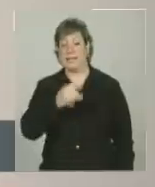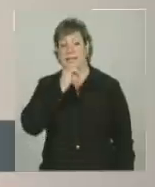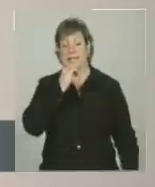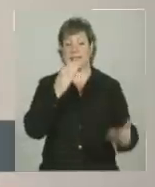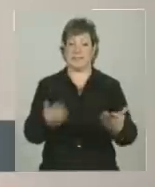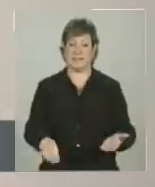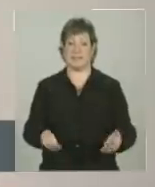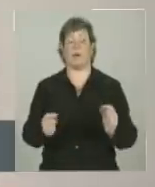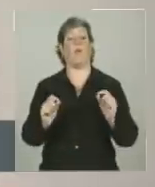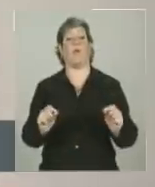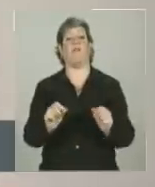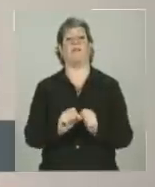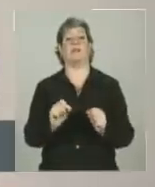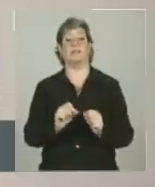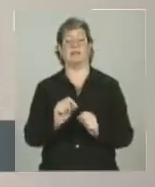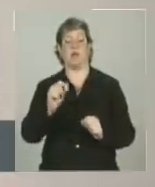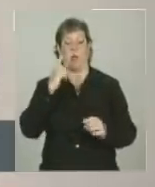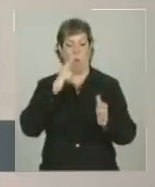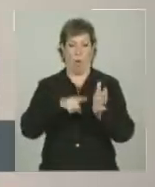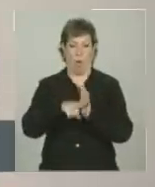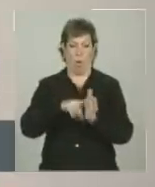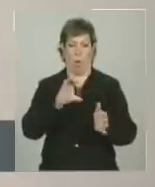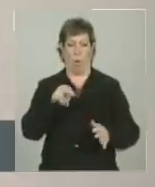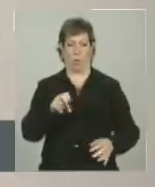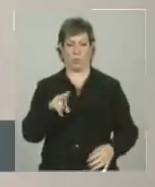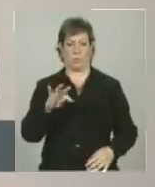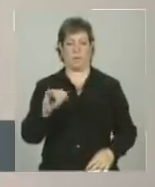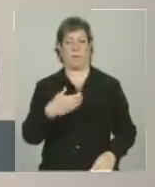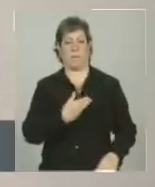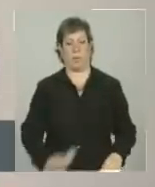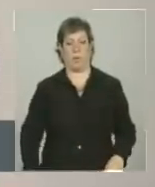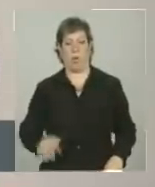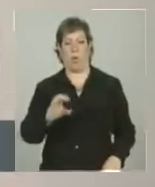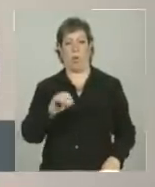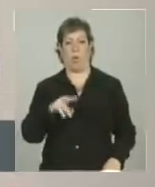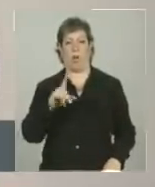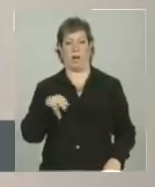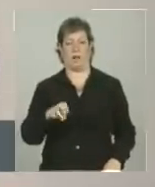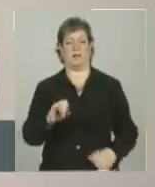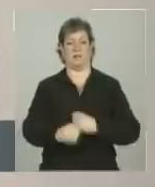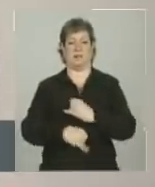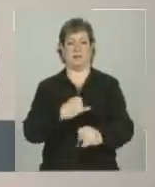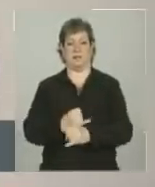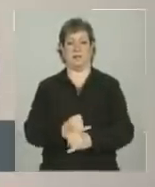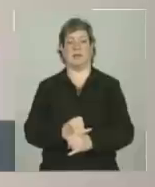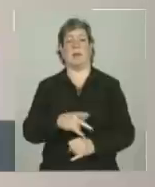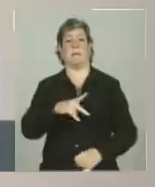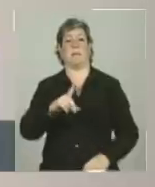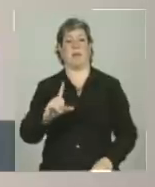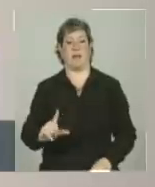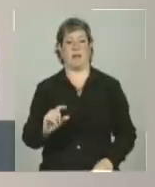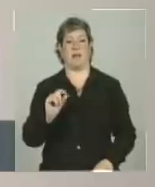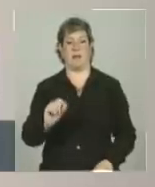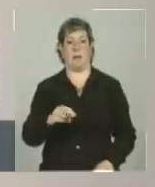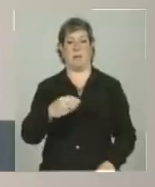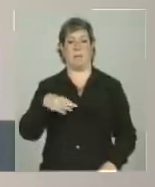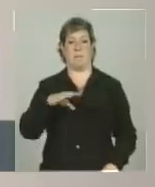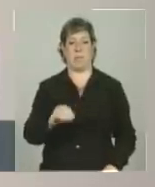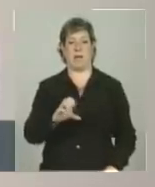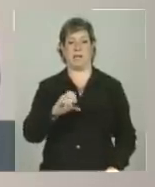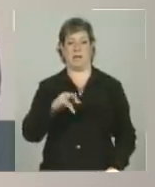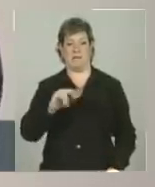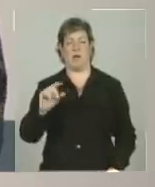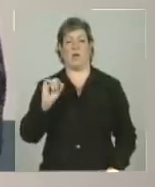exemplos do que fizemos na consulta pública online sobre o projeto de lei do Marco Civil da